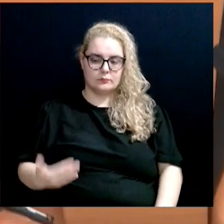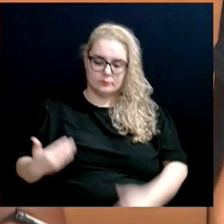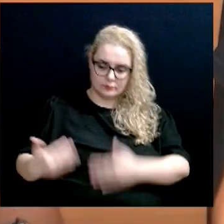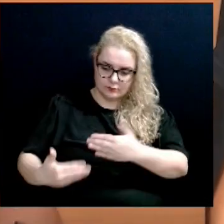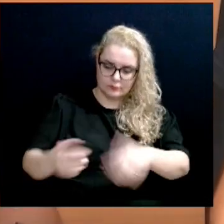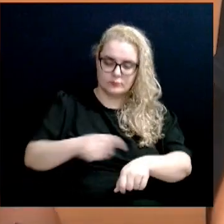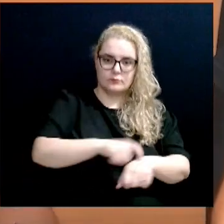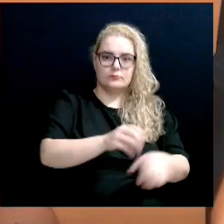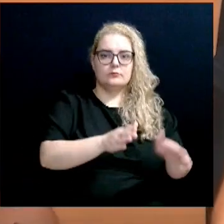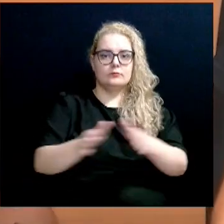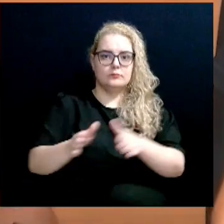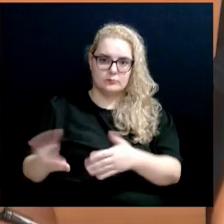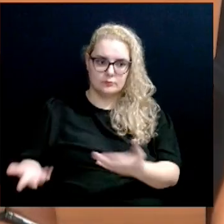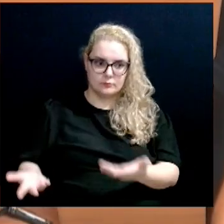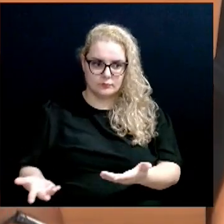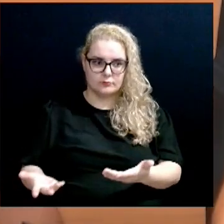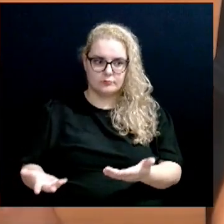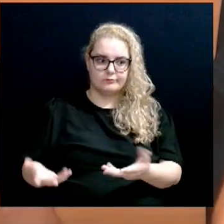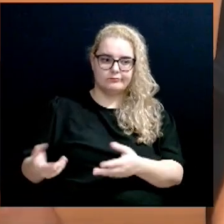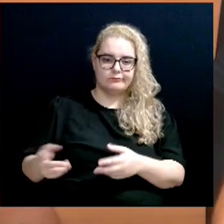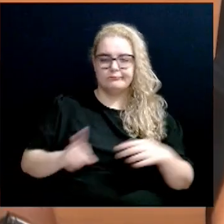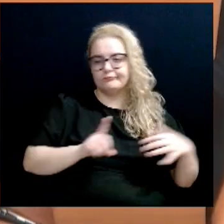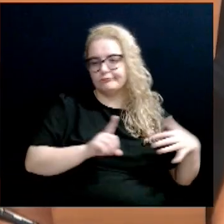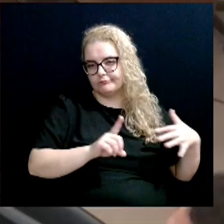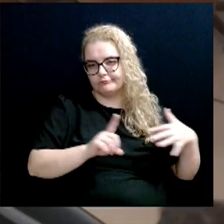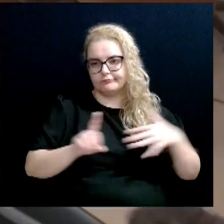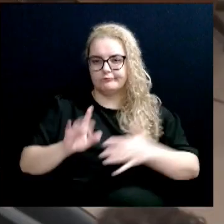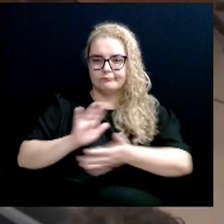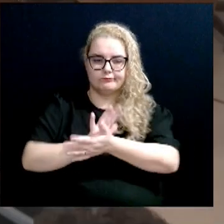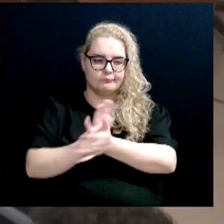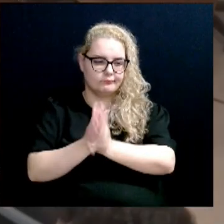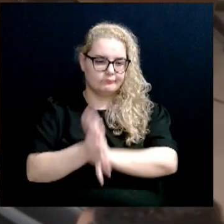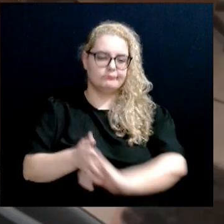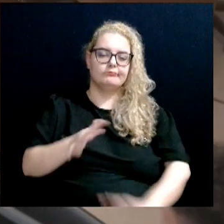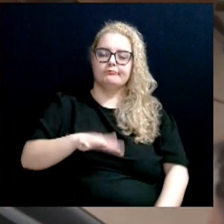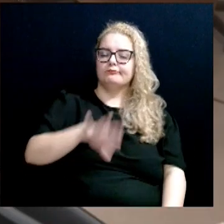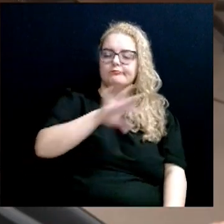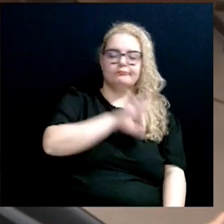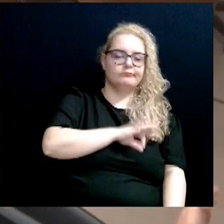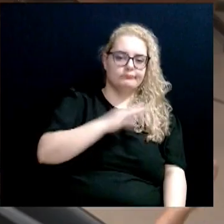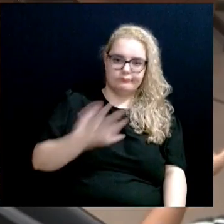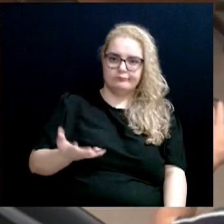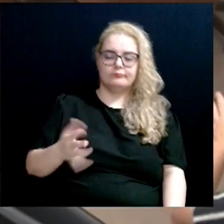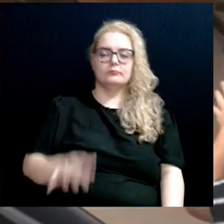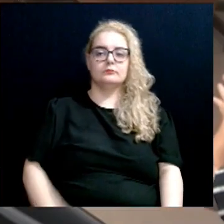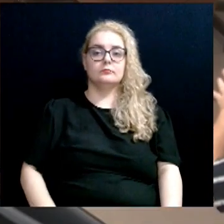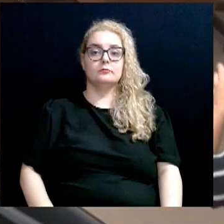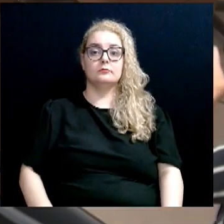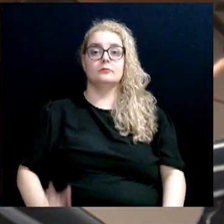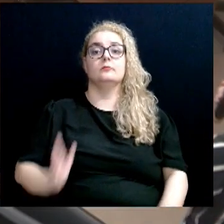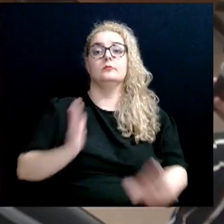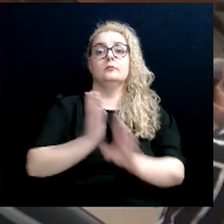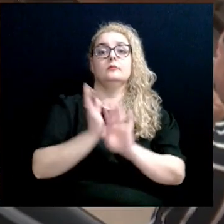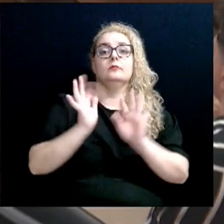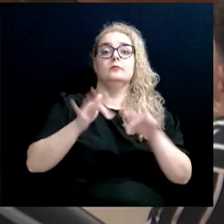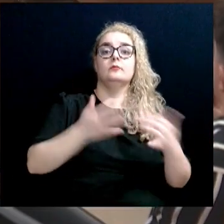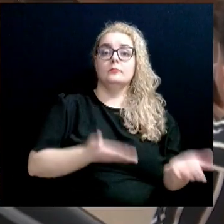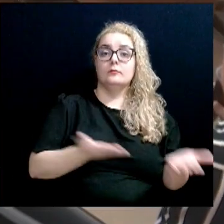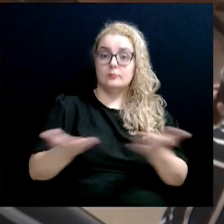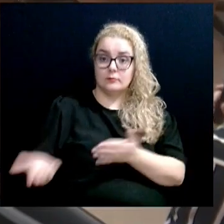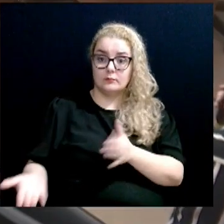de perseguição por parte da polícia. O encontro terminou com a apresentação de propostas